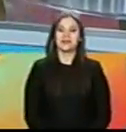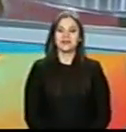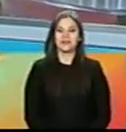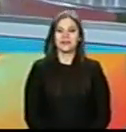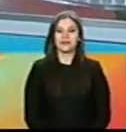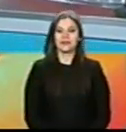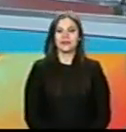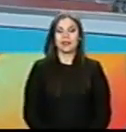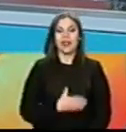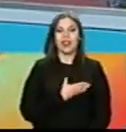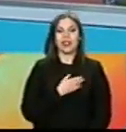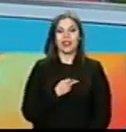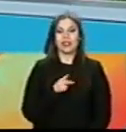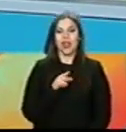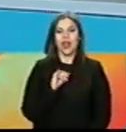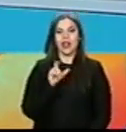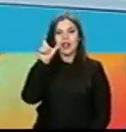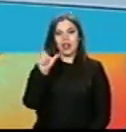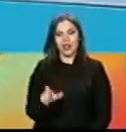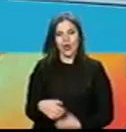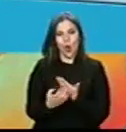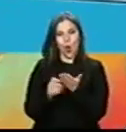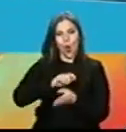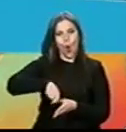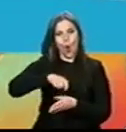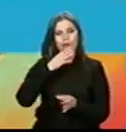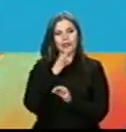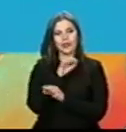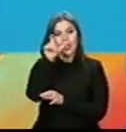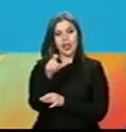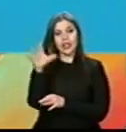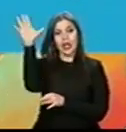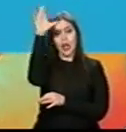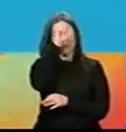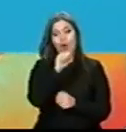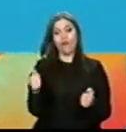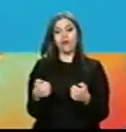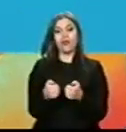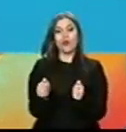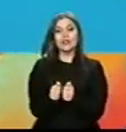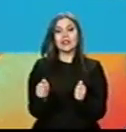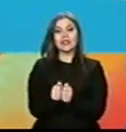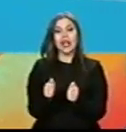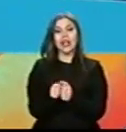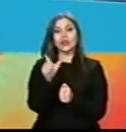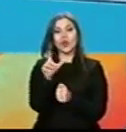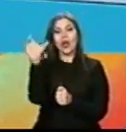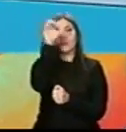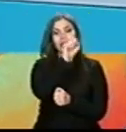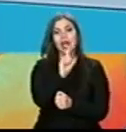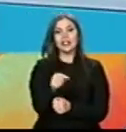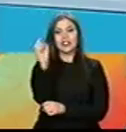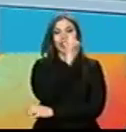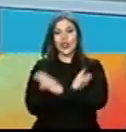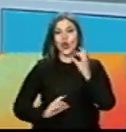O Dani, para além de bom cozinheiro, é também um campeão em futsal. Que título é que ganhaste, Dani? Título